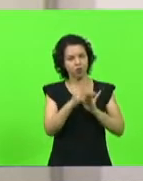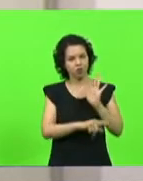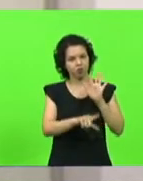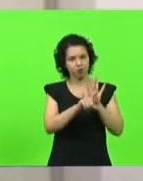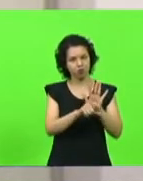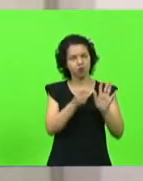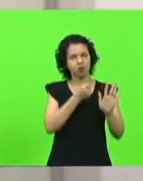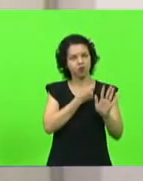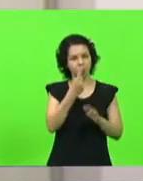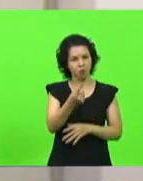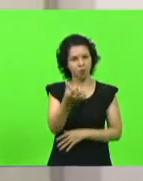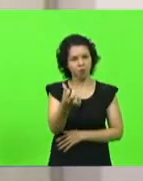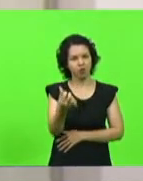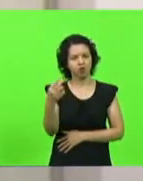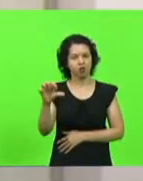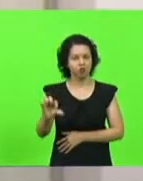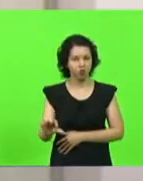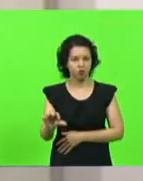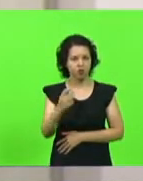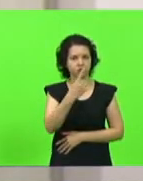números 169 e